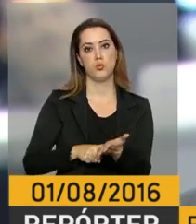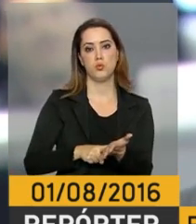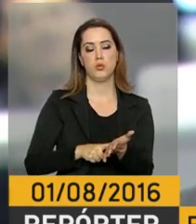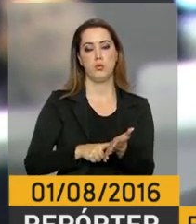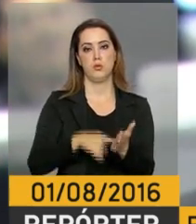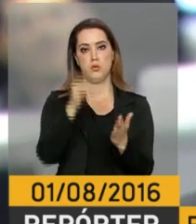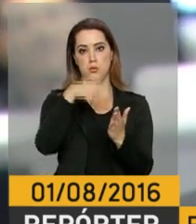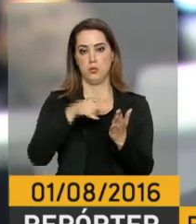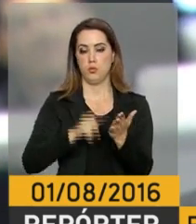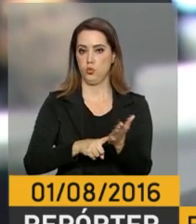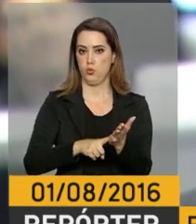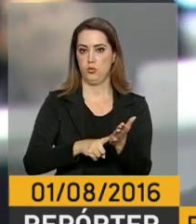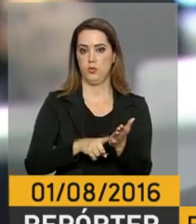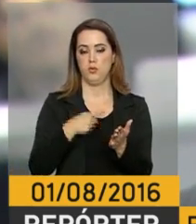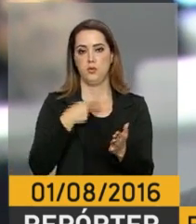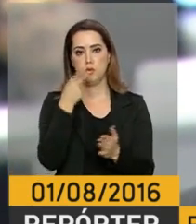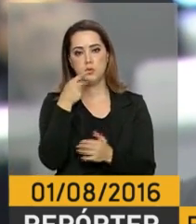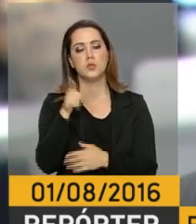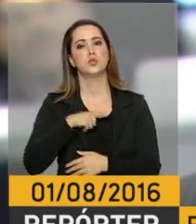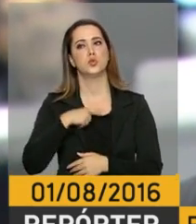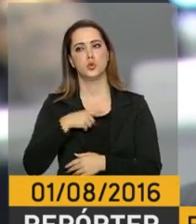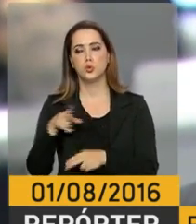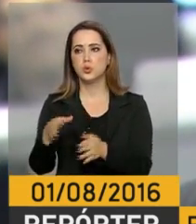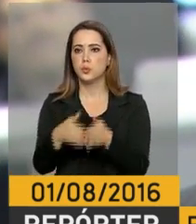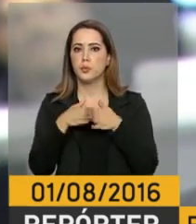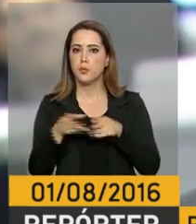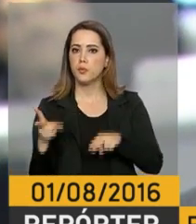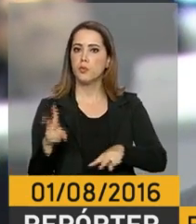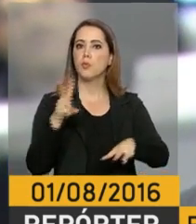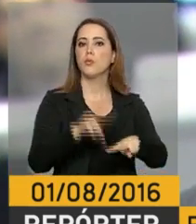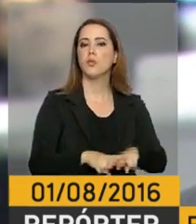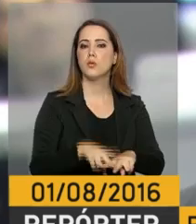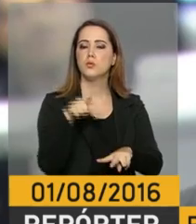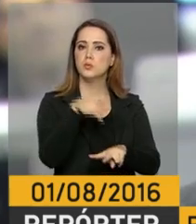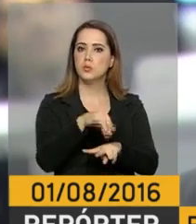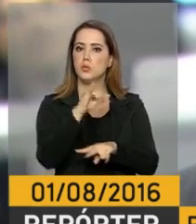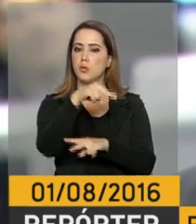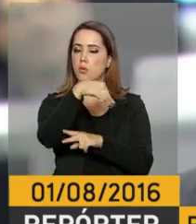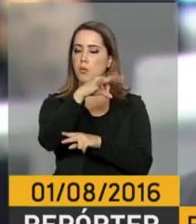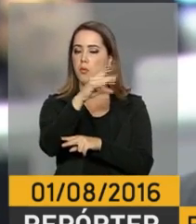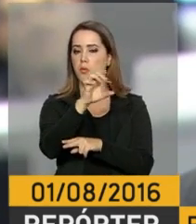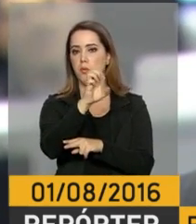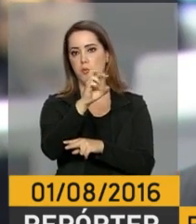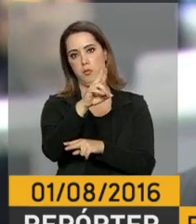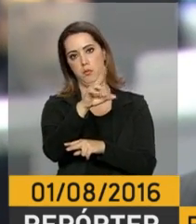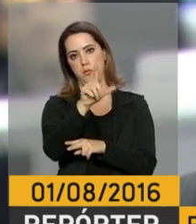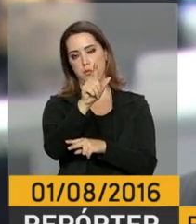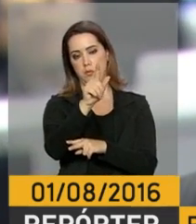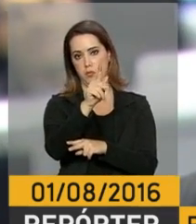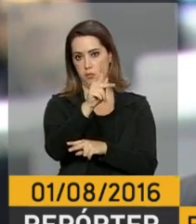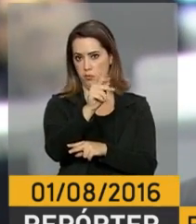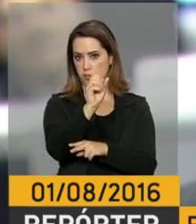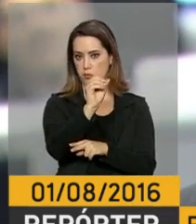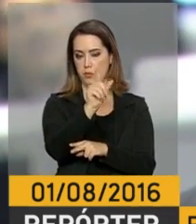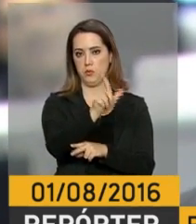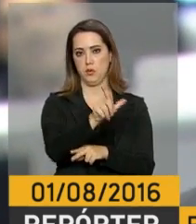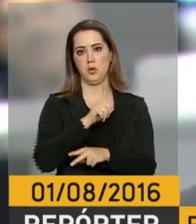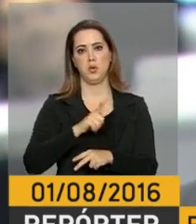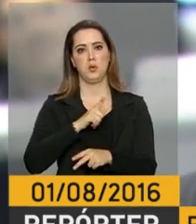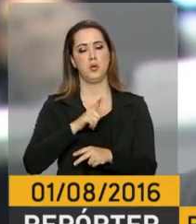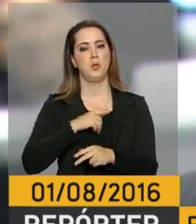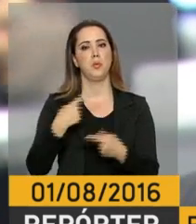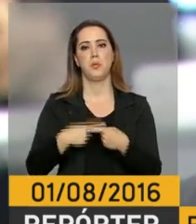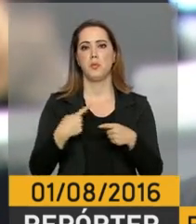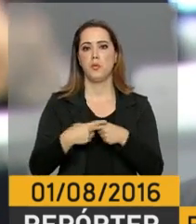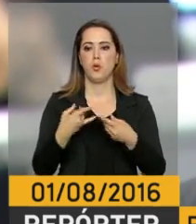expedido pela Inglaterra, e a Interpol estava procurando, por estelionato, salvo engano, cheque sem